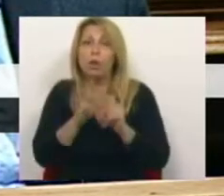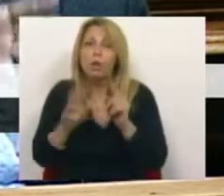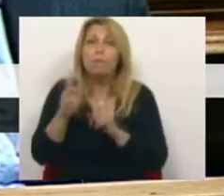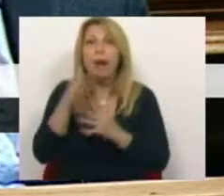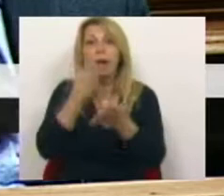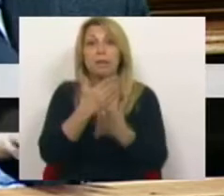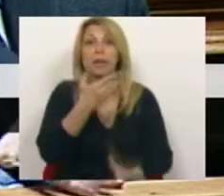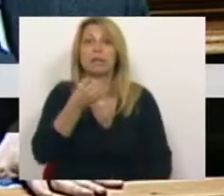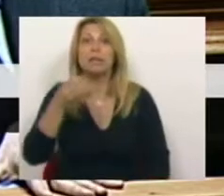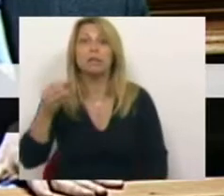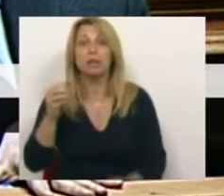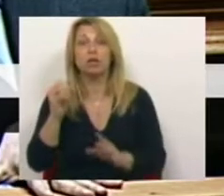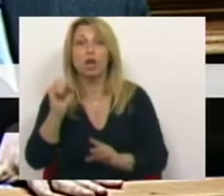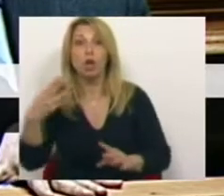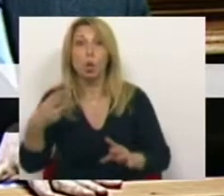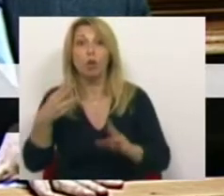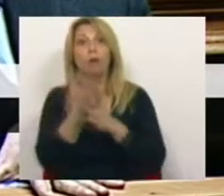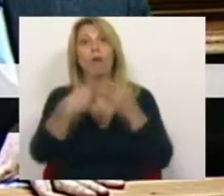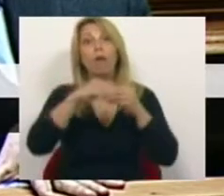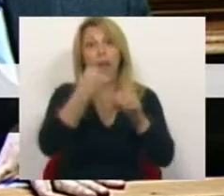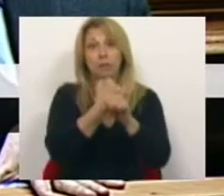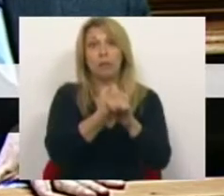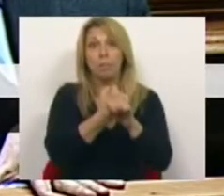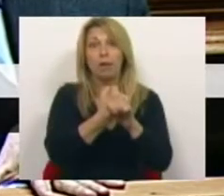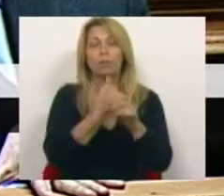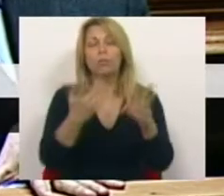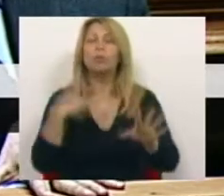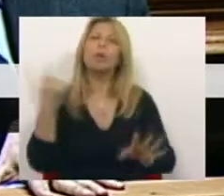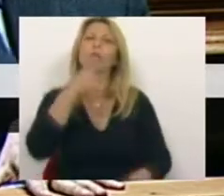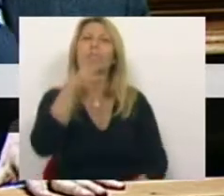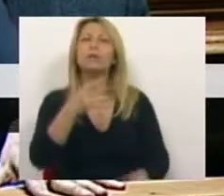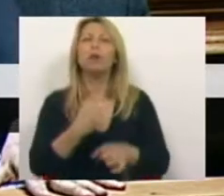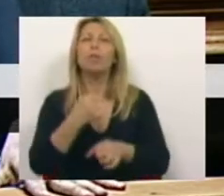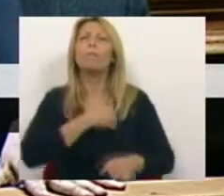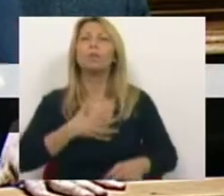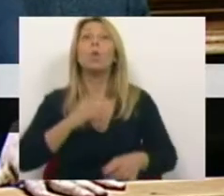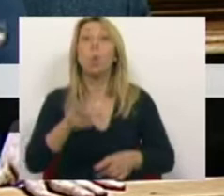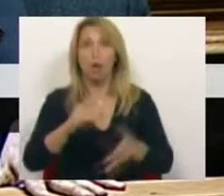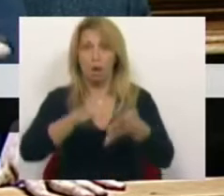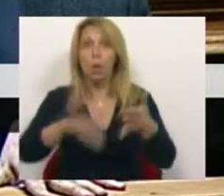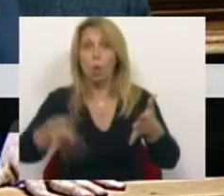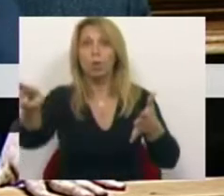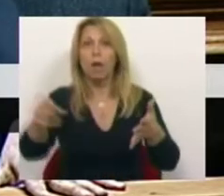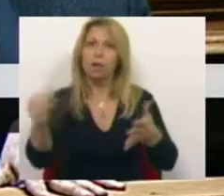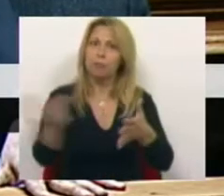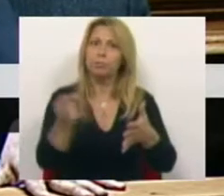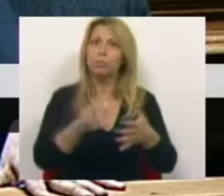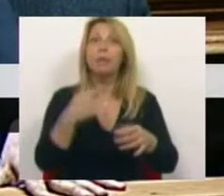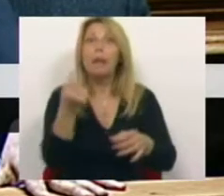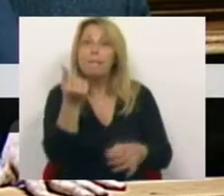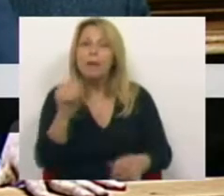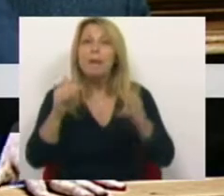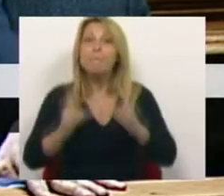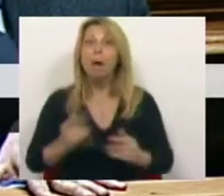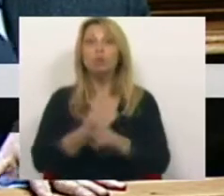700 euros com trabalho suplementar, o que nós estamos a dizer aos patrões é: contratem por esses preços baixos, porque no ano seguinte novo